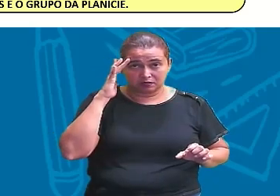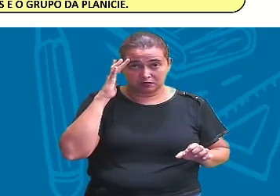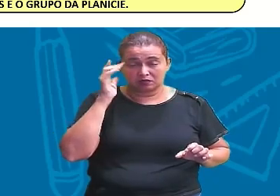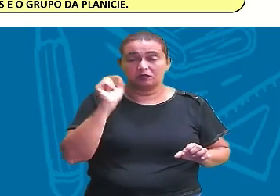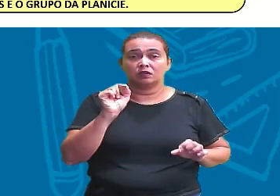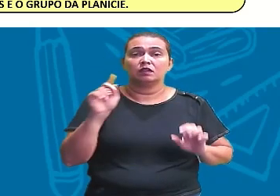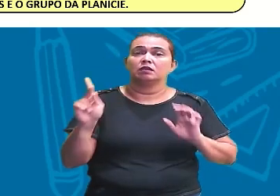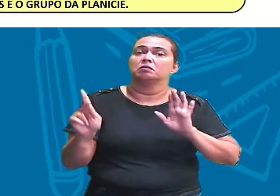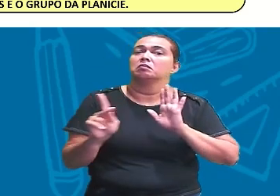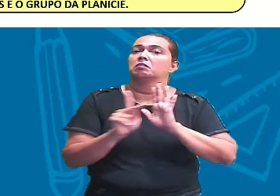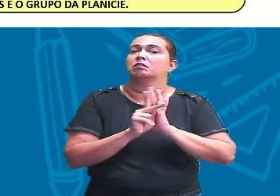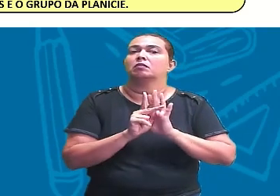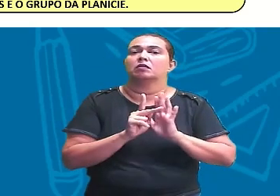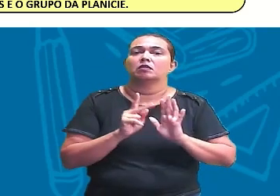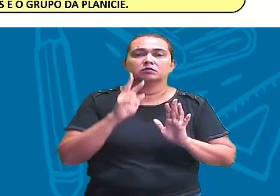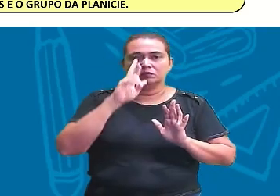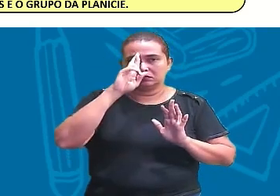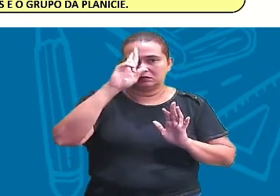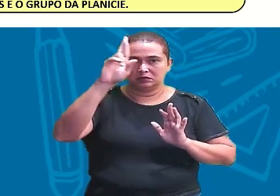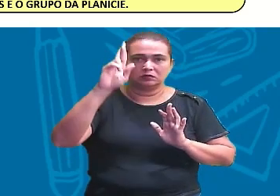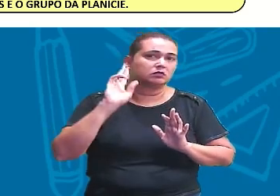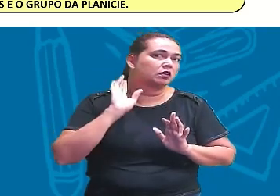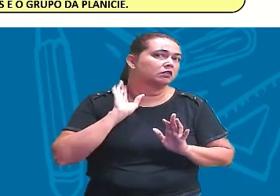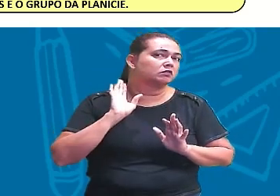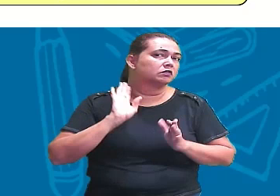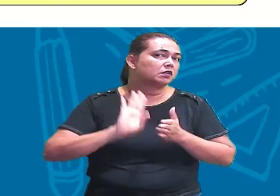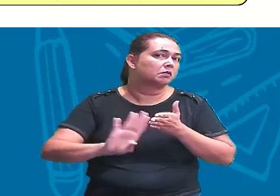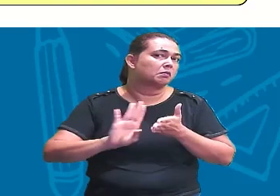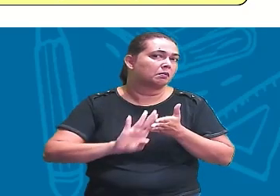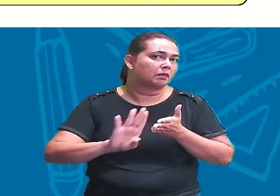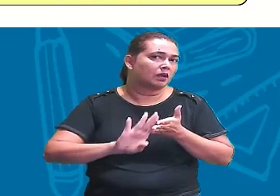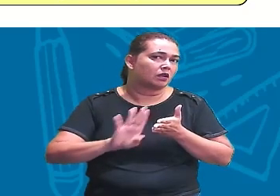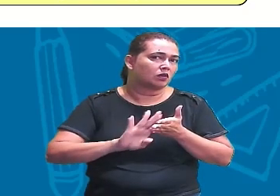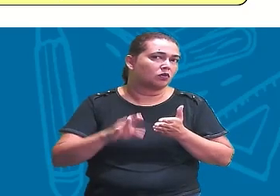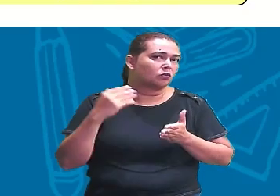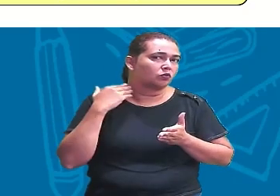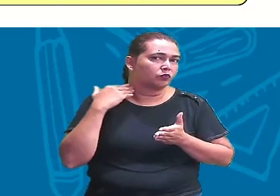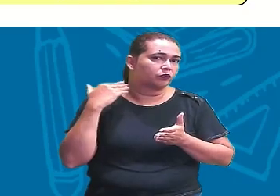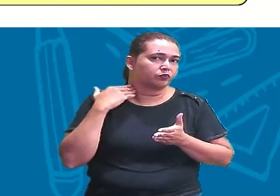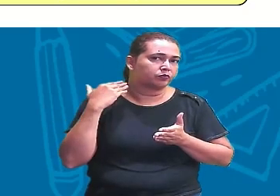financeira, que seria o centro.